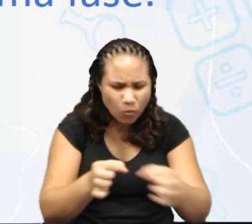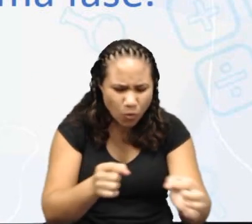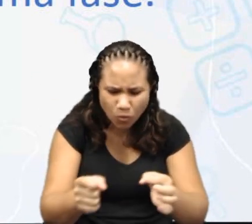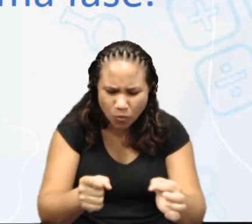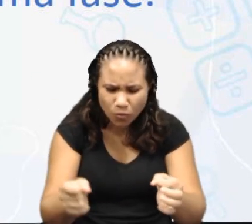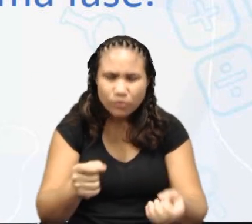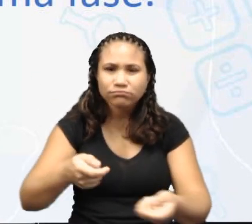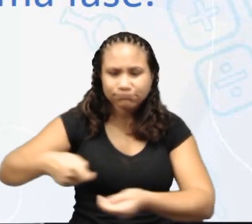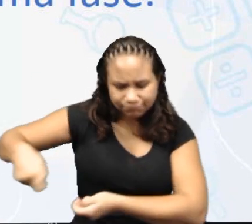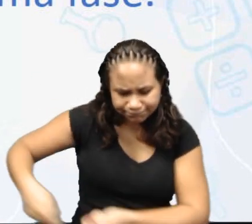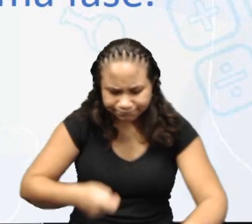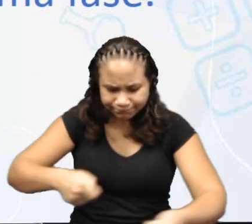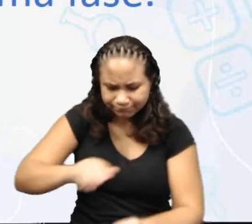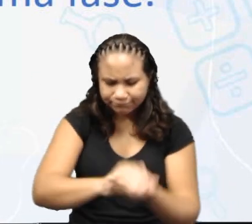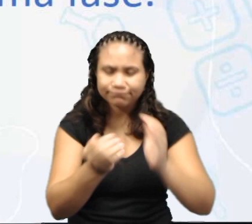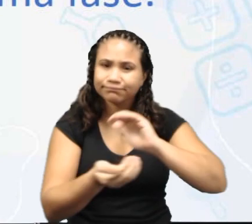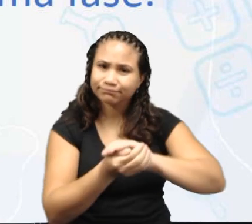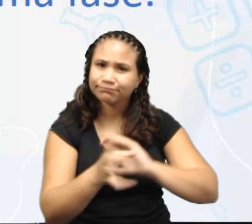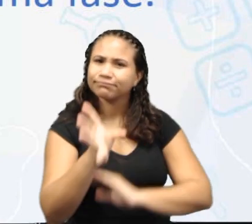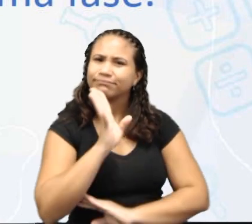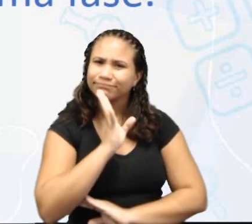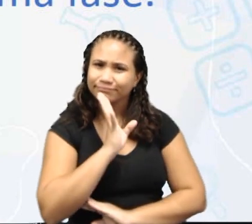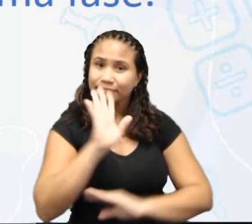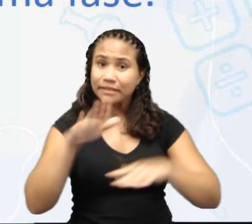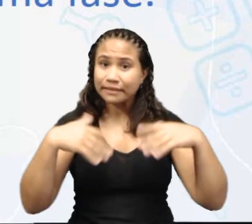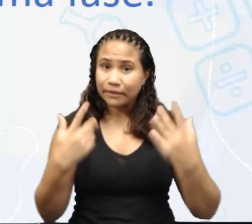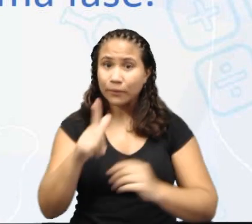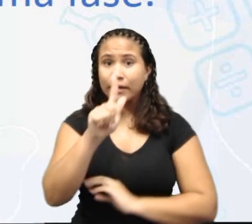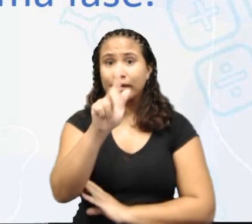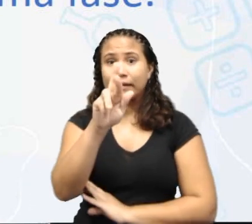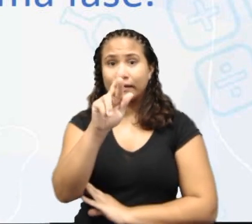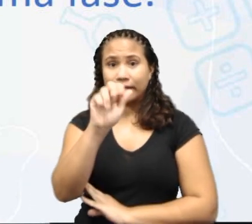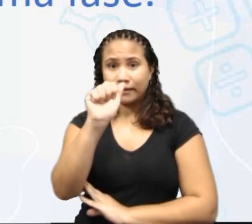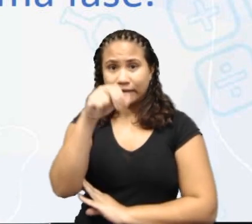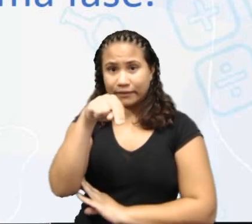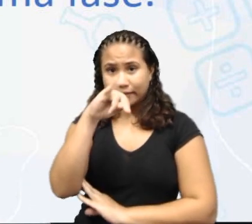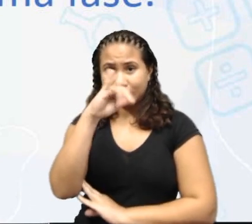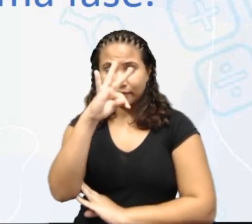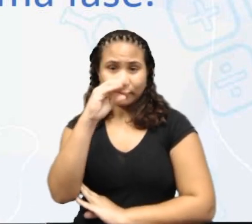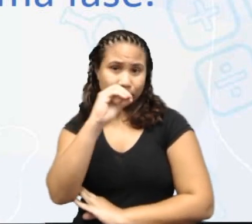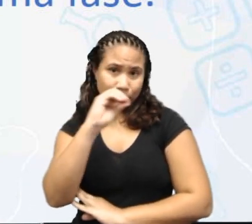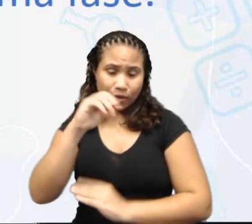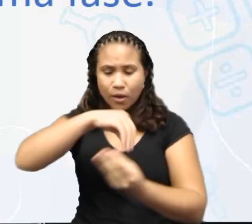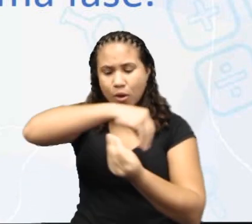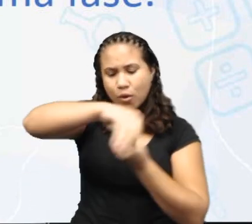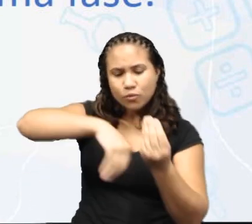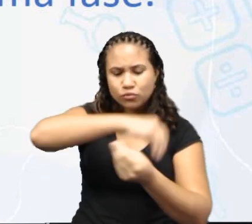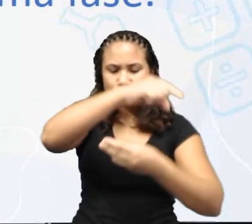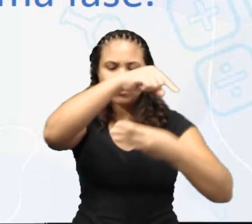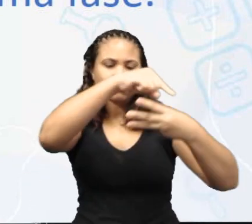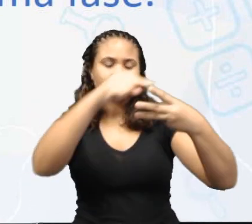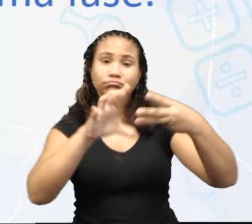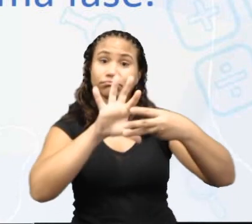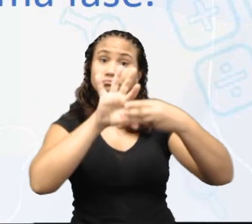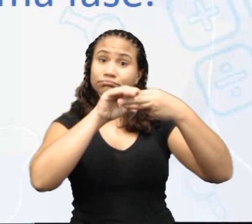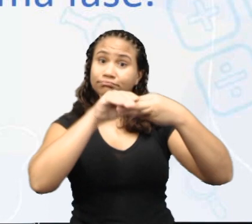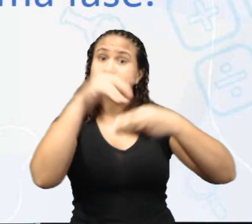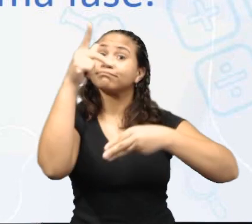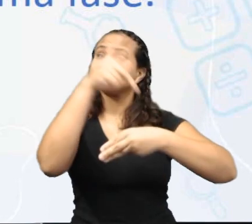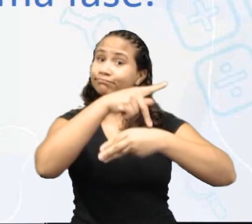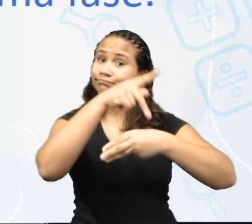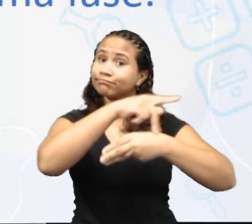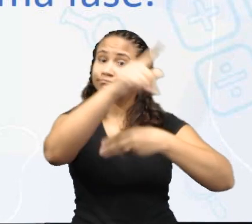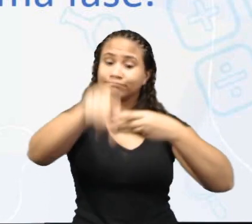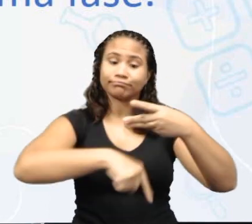pedrinhas que são usadas em construção. O granito é uma mistura de quartzo, mica e feldspato.